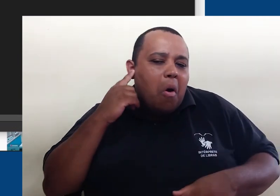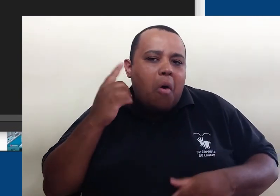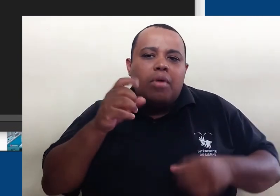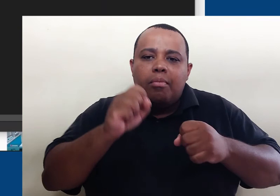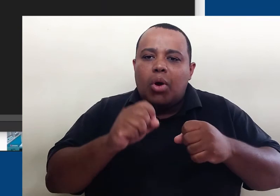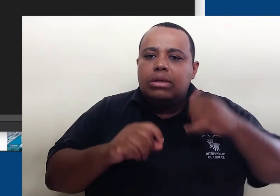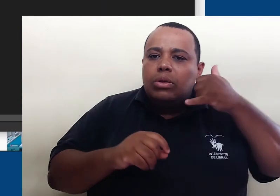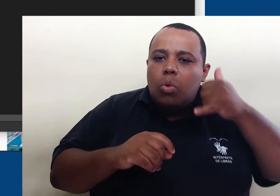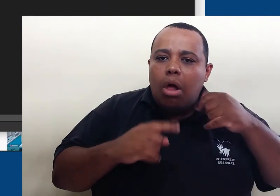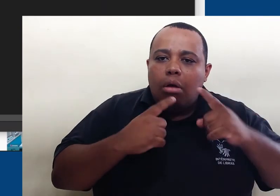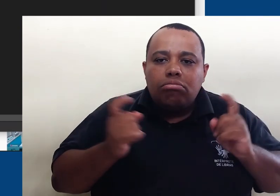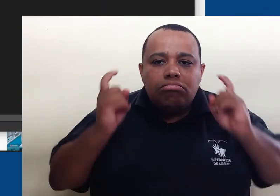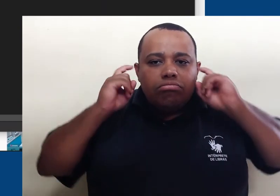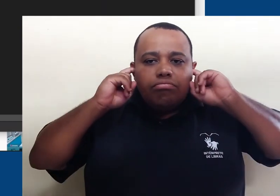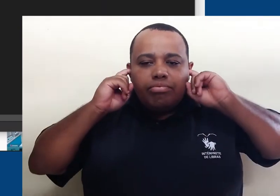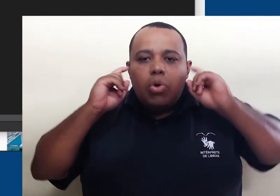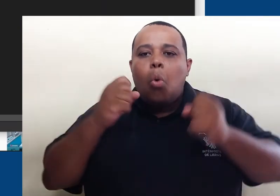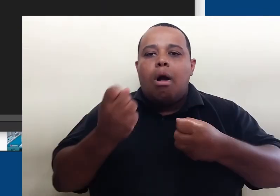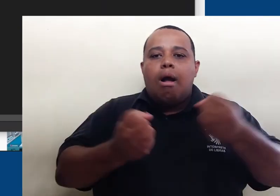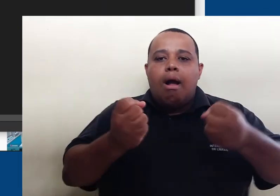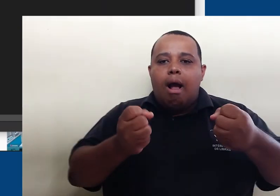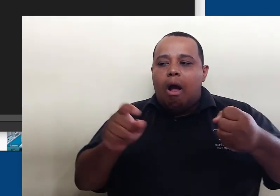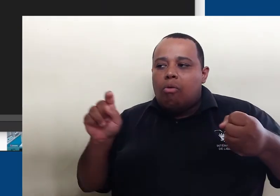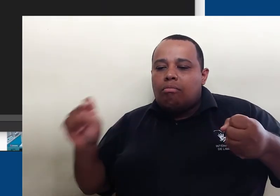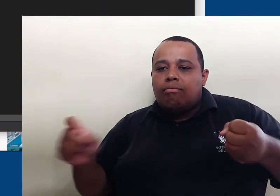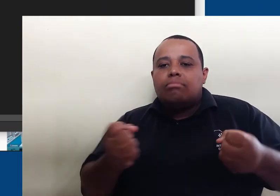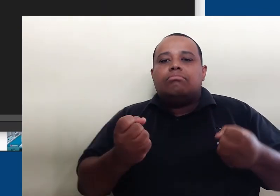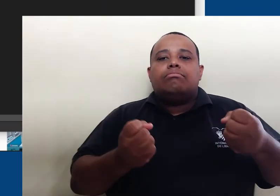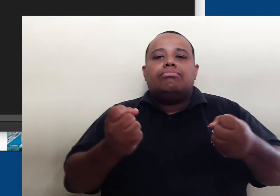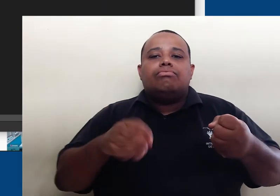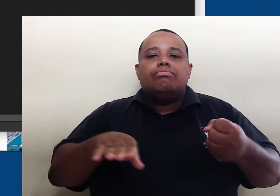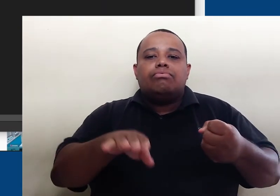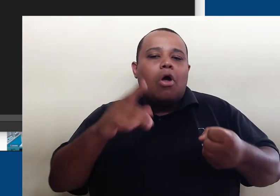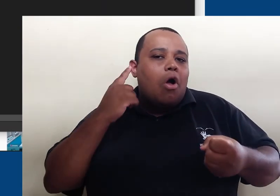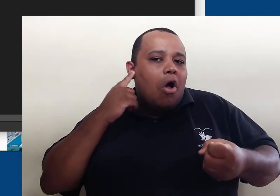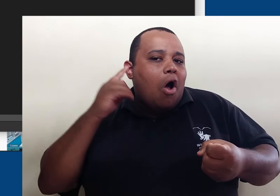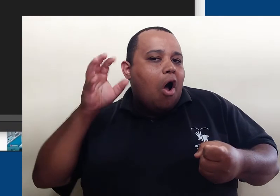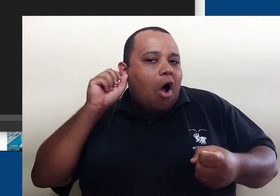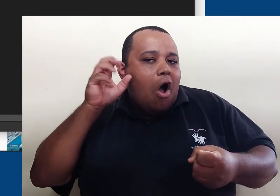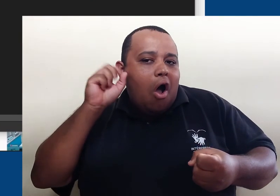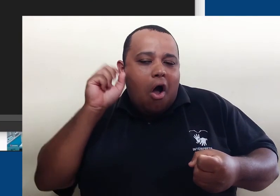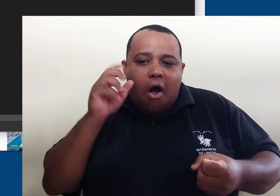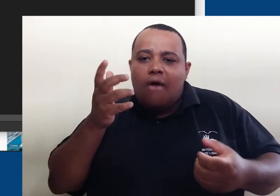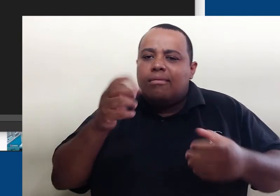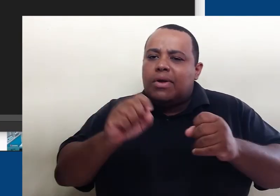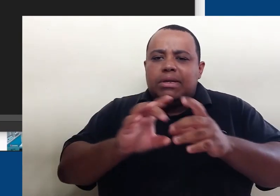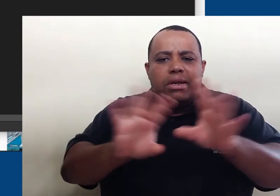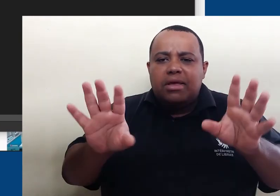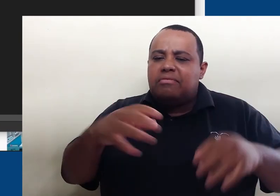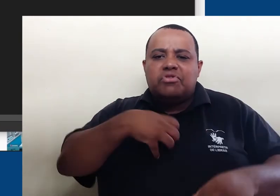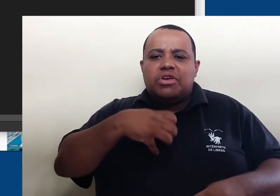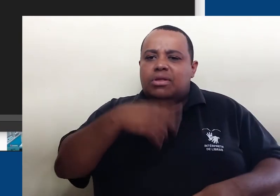queiram baixar no celular, ir ouvindo para o trabalho, ir ouvindo para a faculdade. E também você pode colocar esse áudio por e-mail, da forma que você